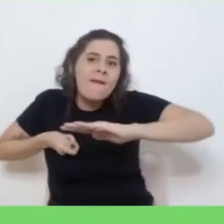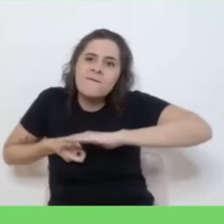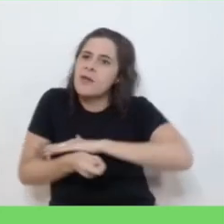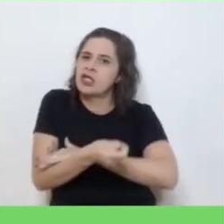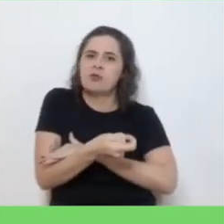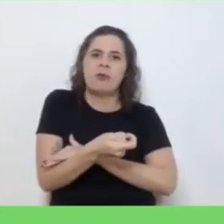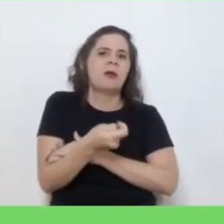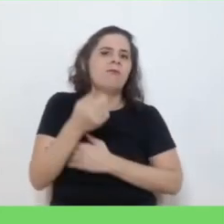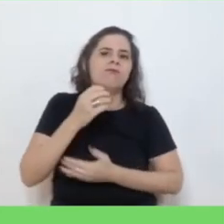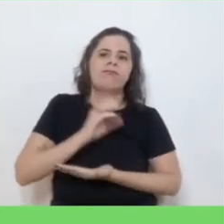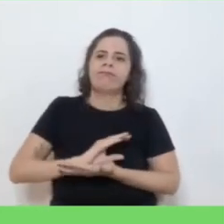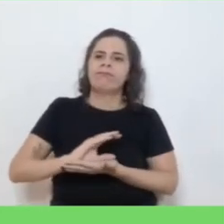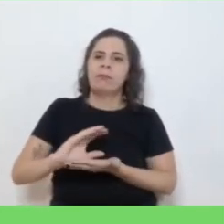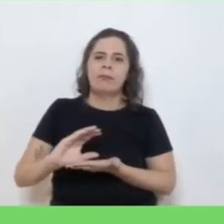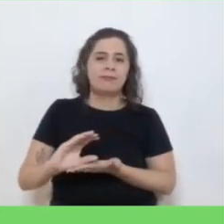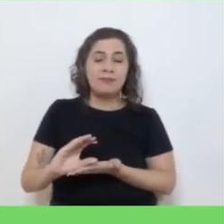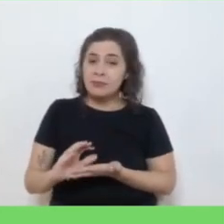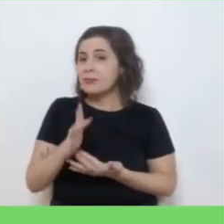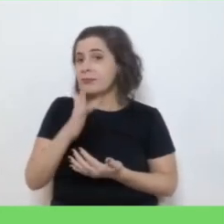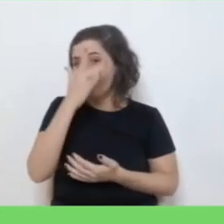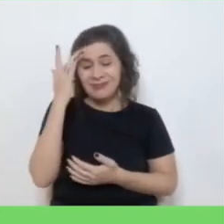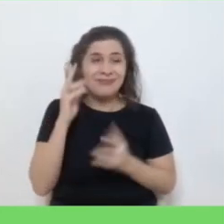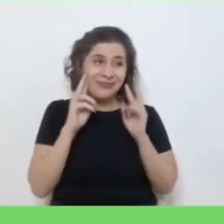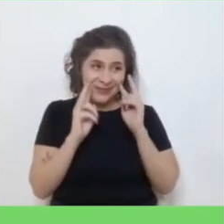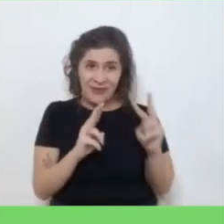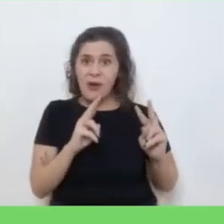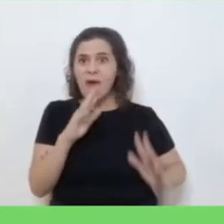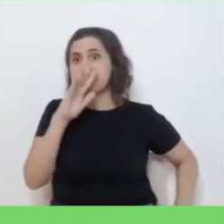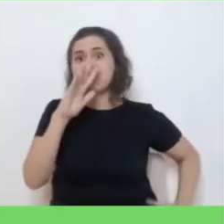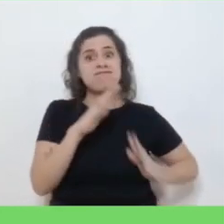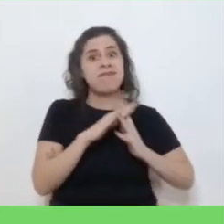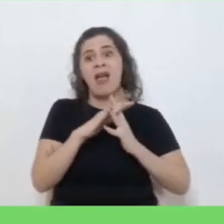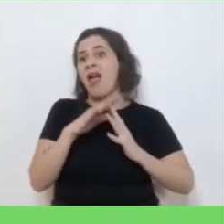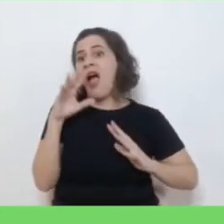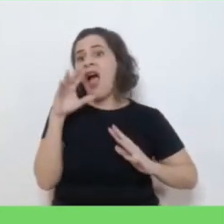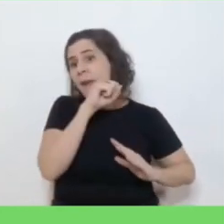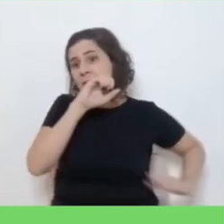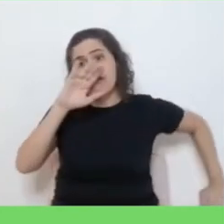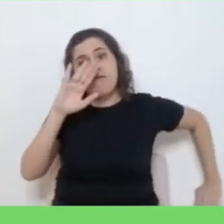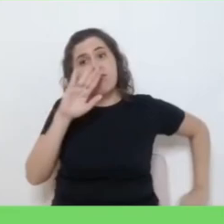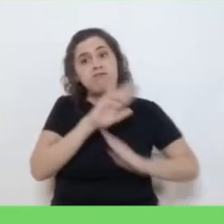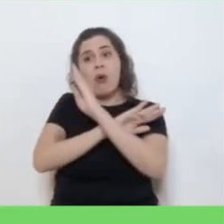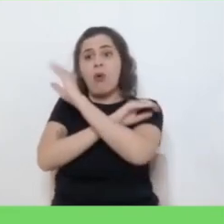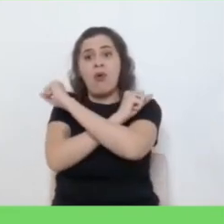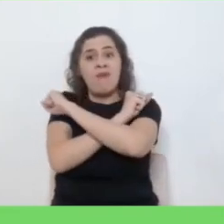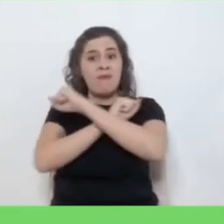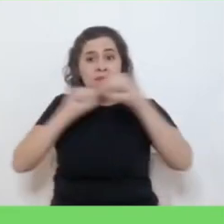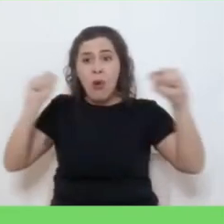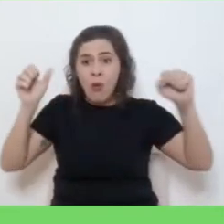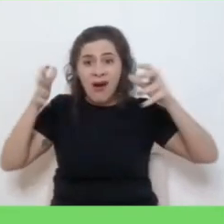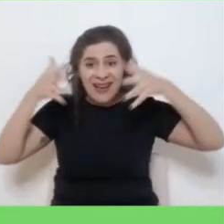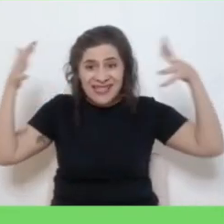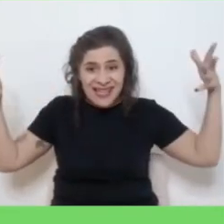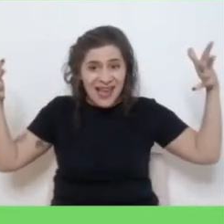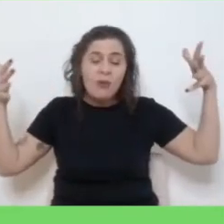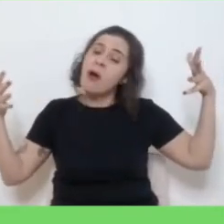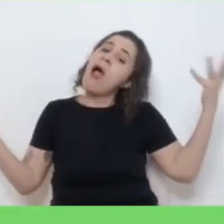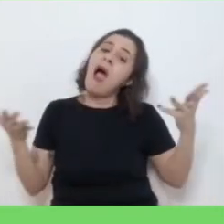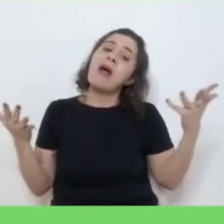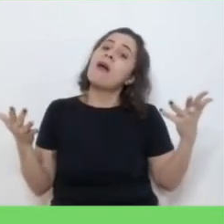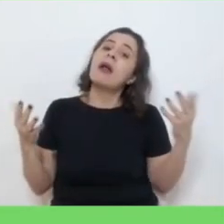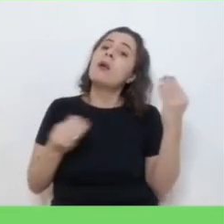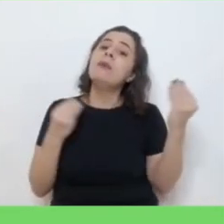né? Então, o pessoal viveu esse boom, uma vez que você também sai desse. Diminui-se o tempo de jogo,